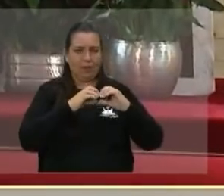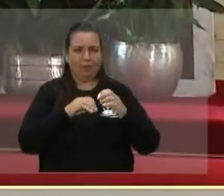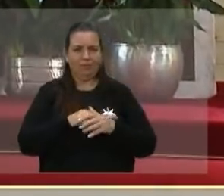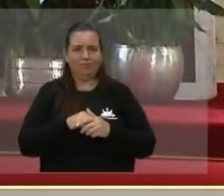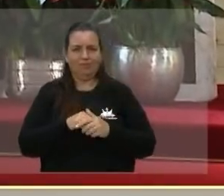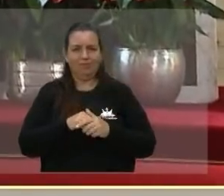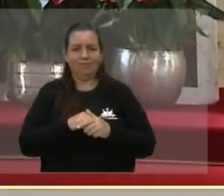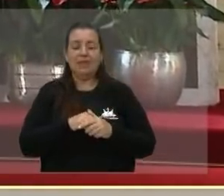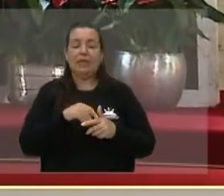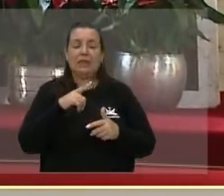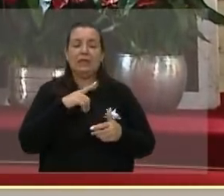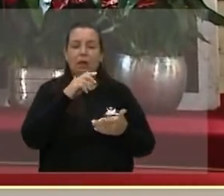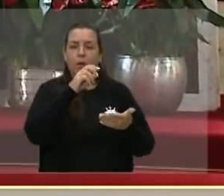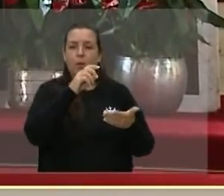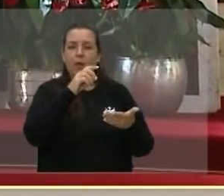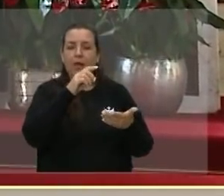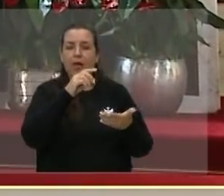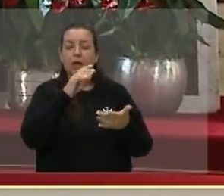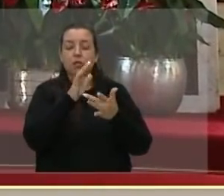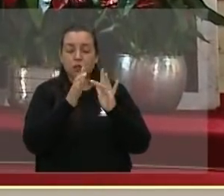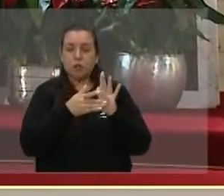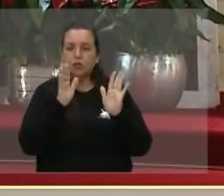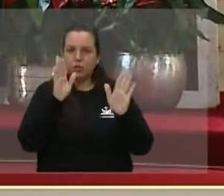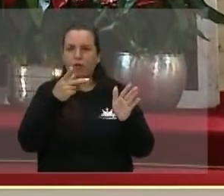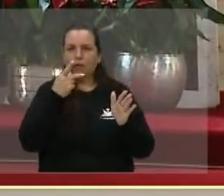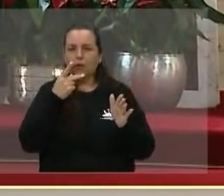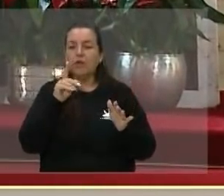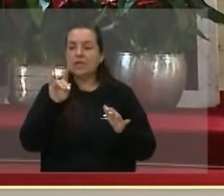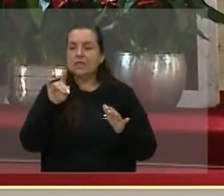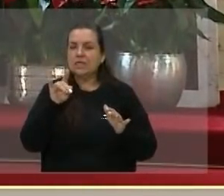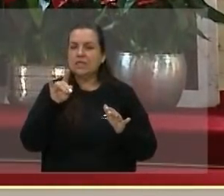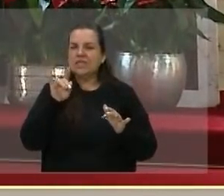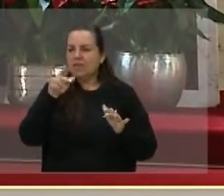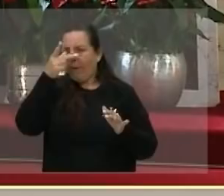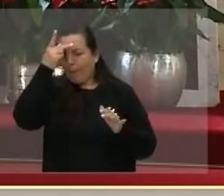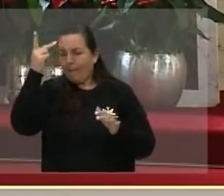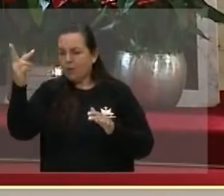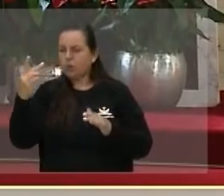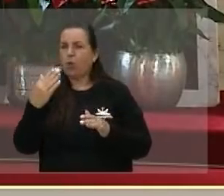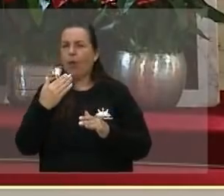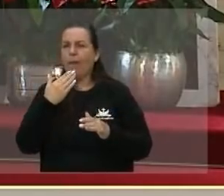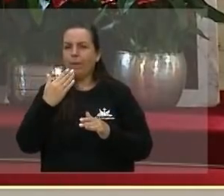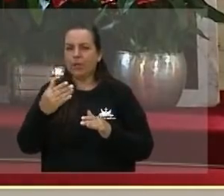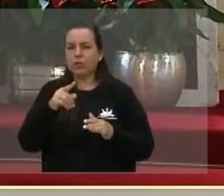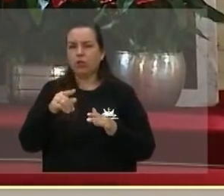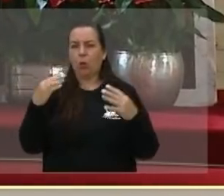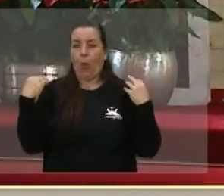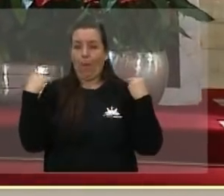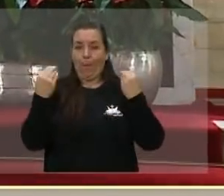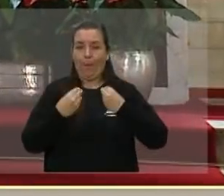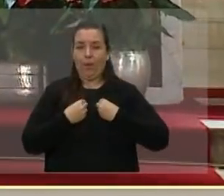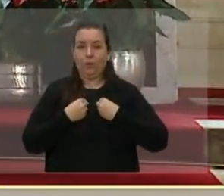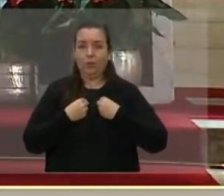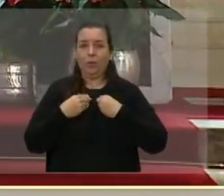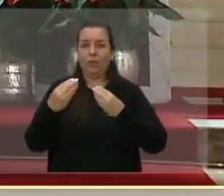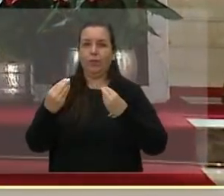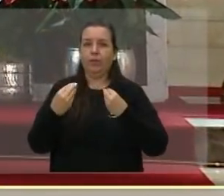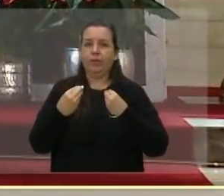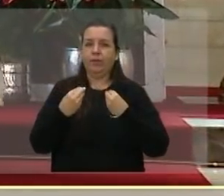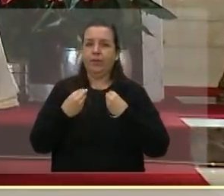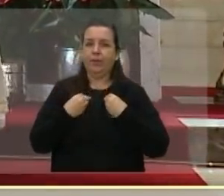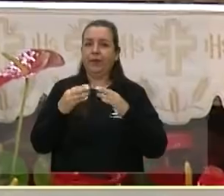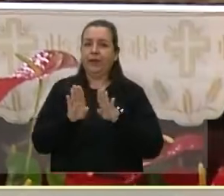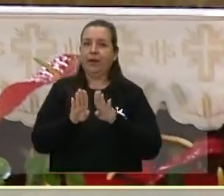pedir um manto de também a túnica lembra disso se alguém pedir para você andar um